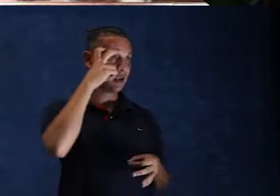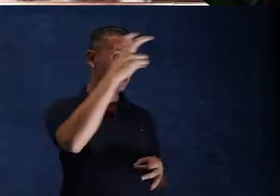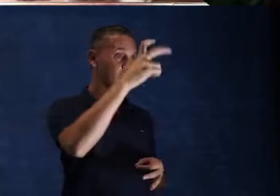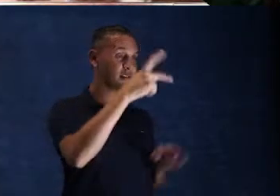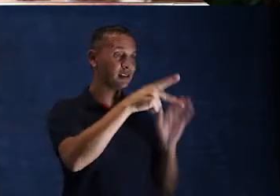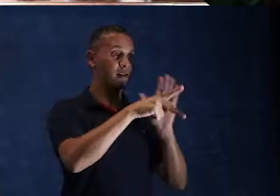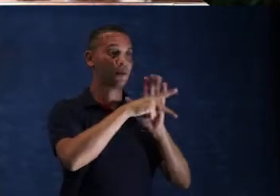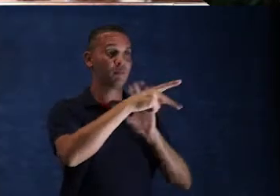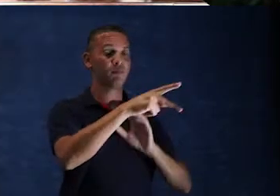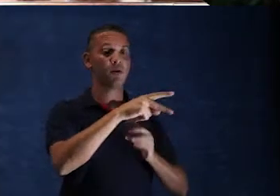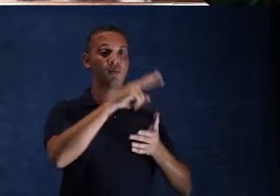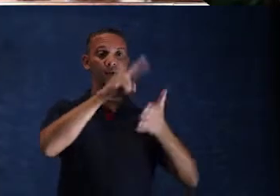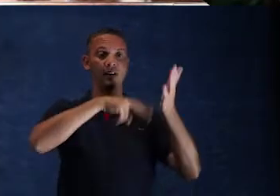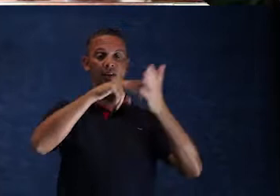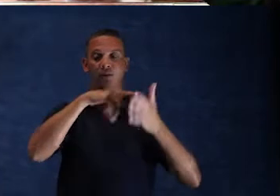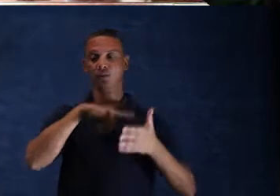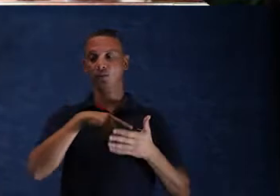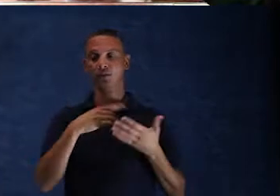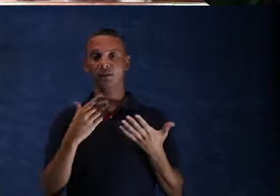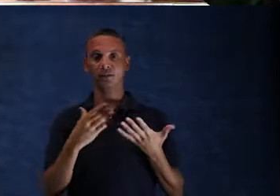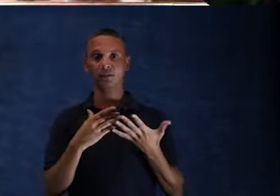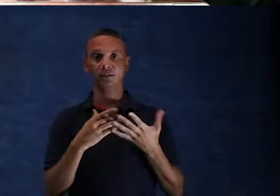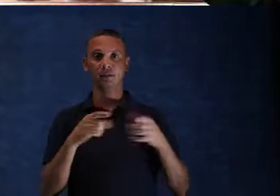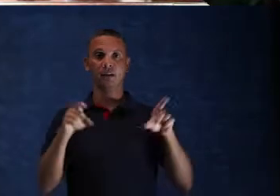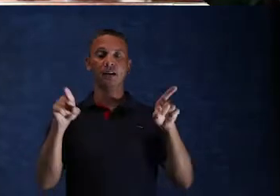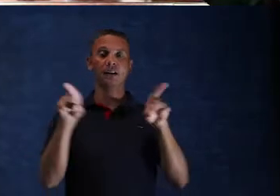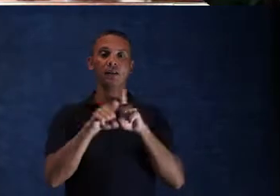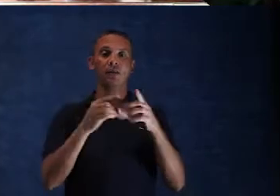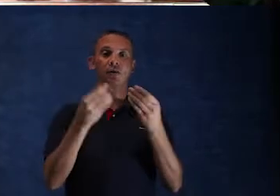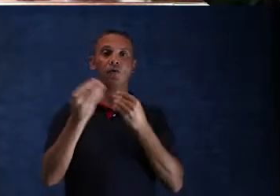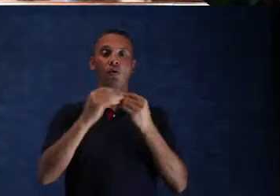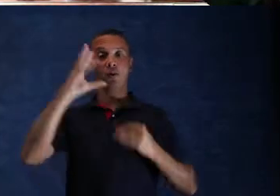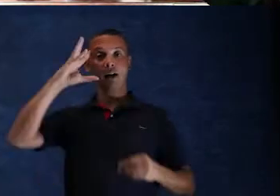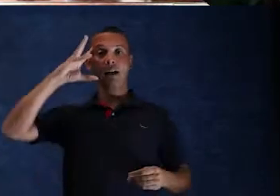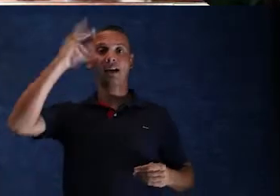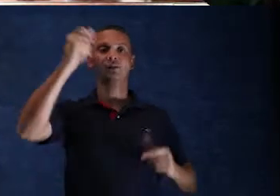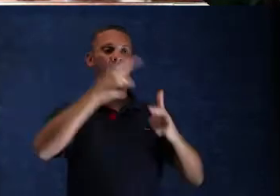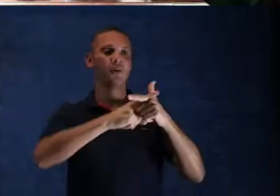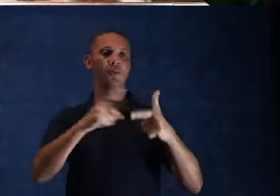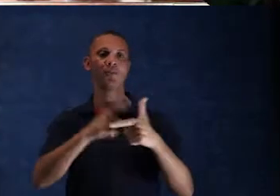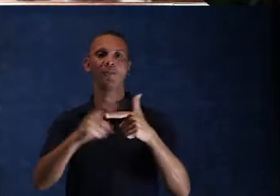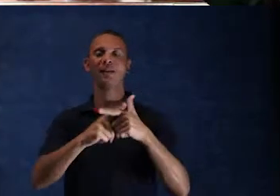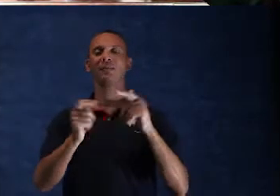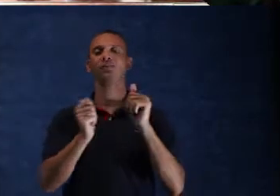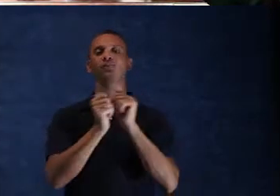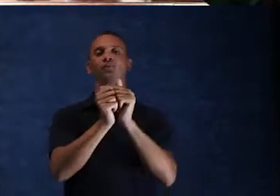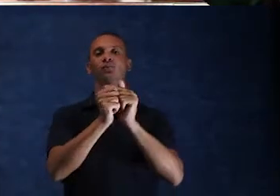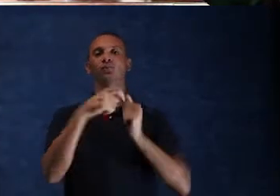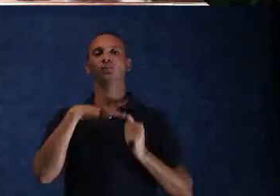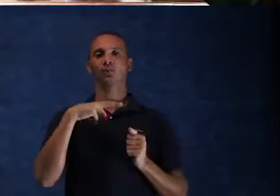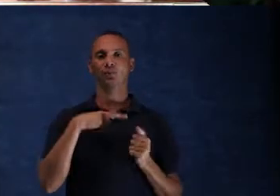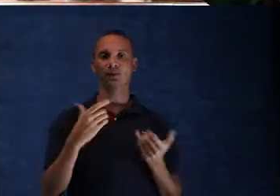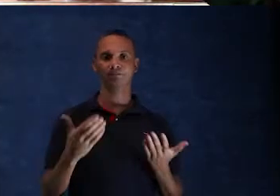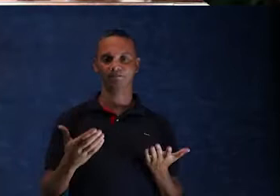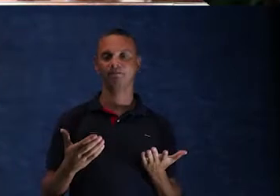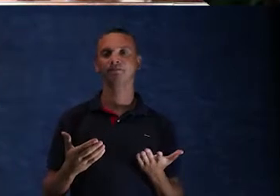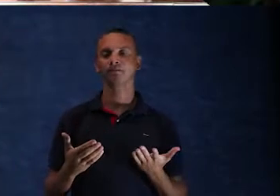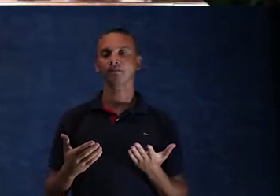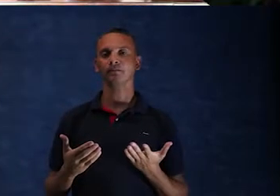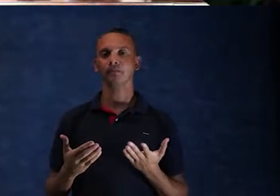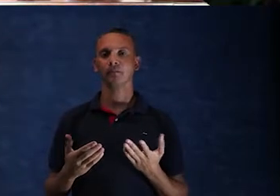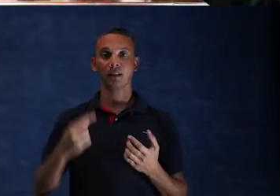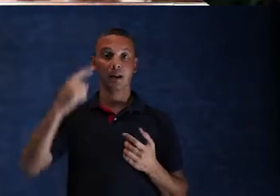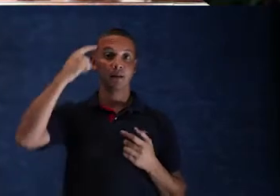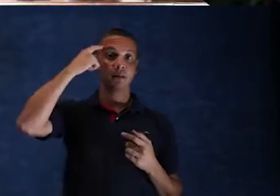não sei se pode dizer, se existe a palavra, mas uma forma de resolver o problema, né? A intelecção, ou seja,